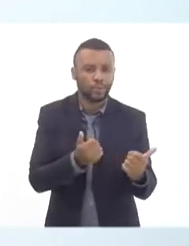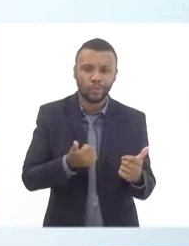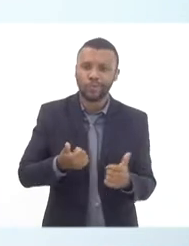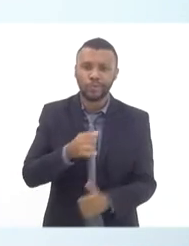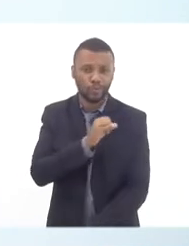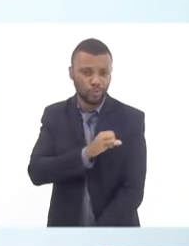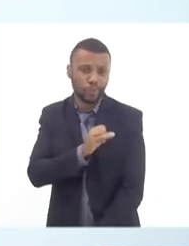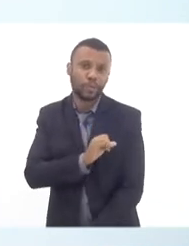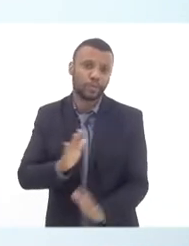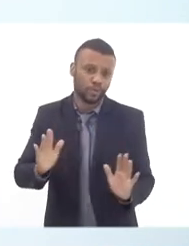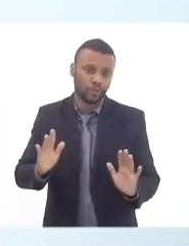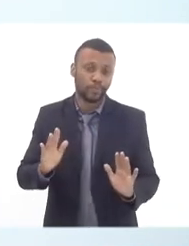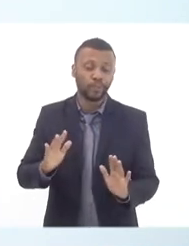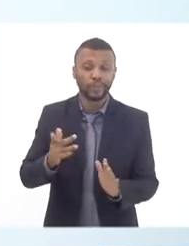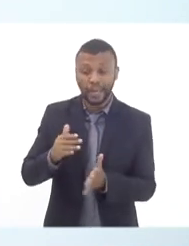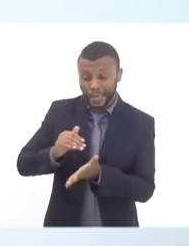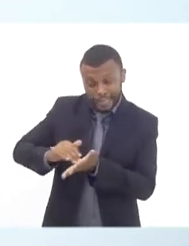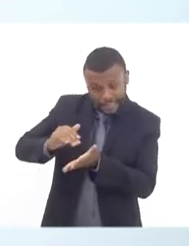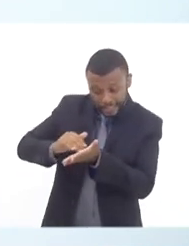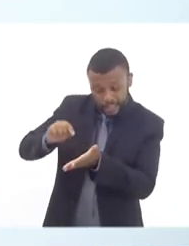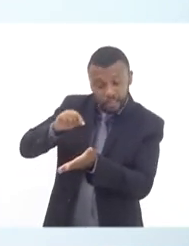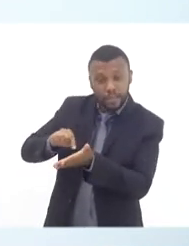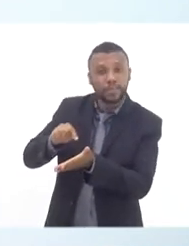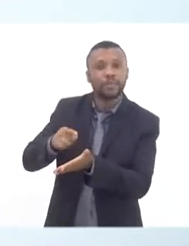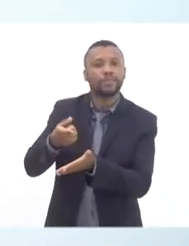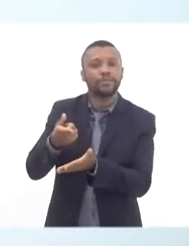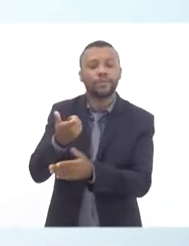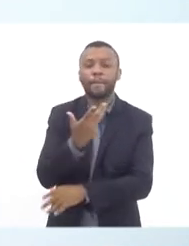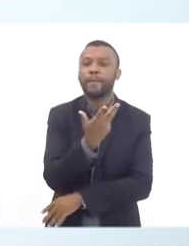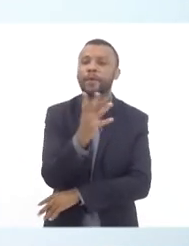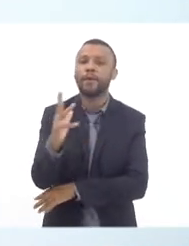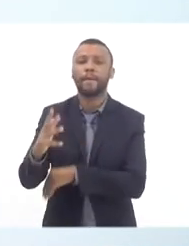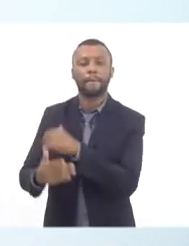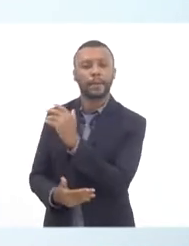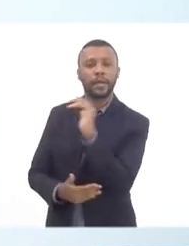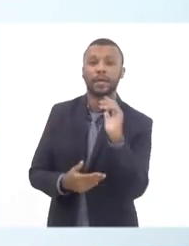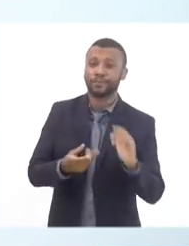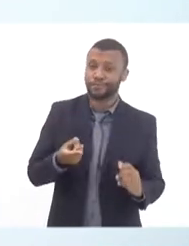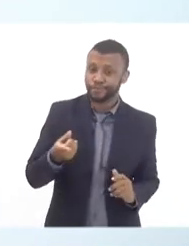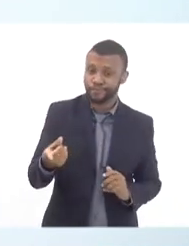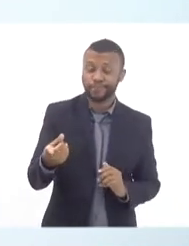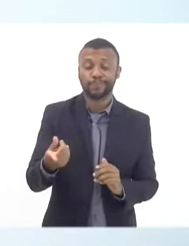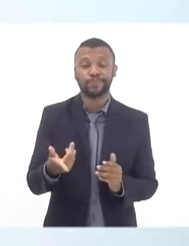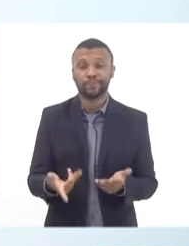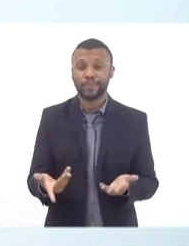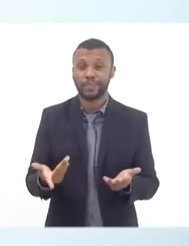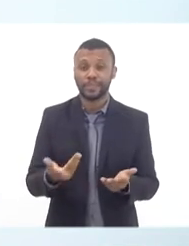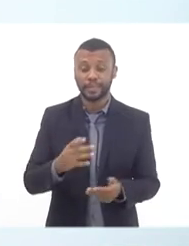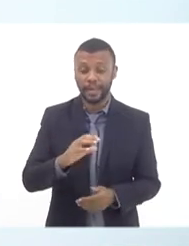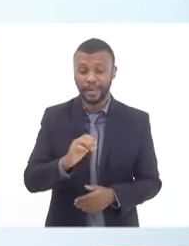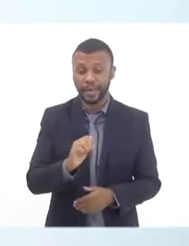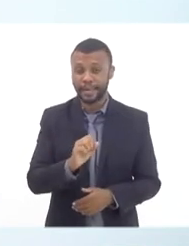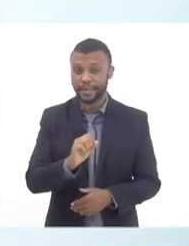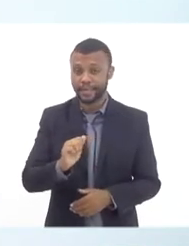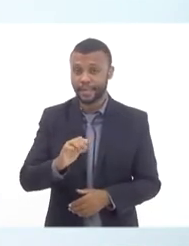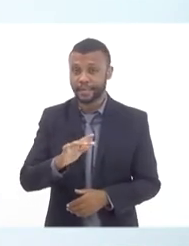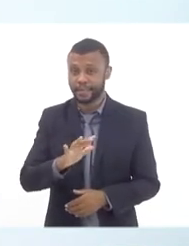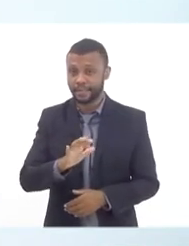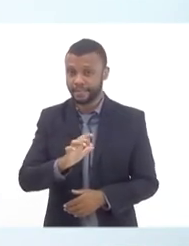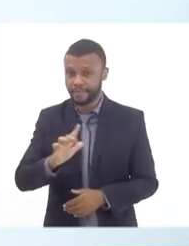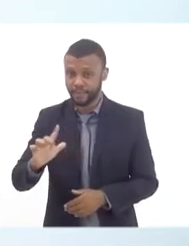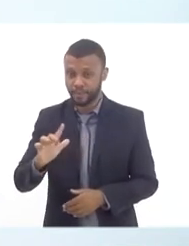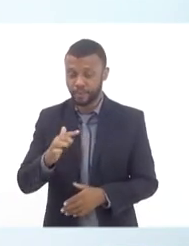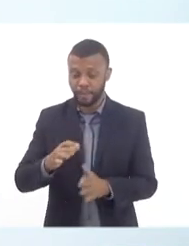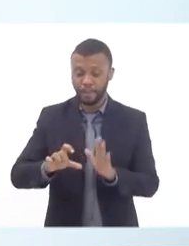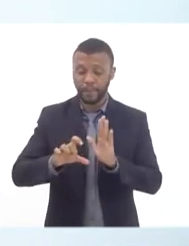de Meio Ambiente e Sustentabilidade, à Secretaria de Estado da Casa Civil. Parágrafo único.